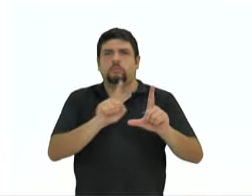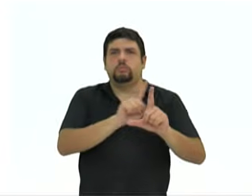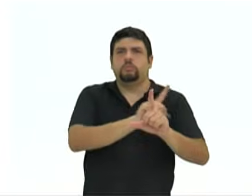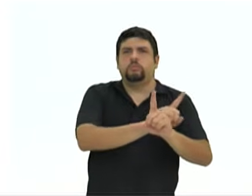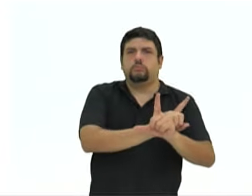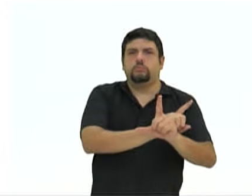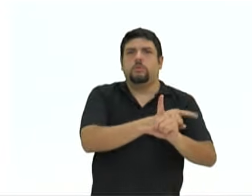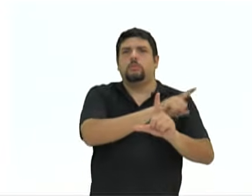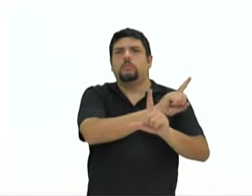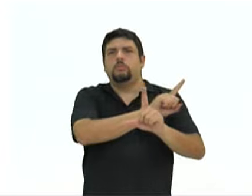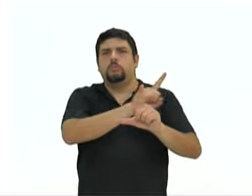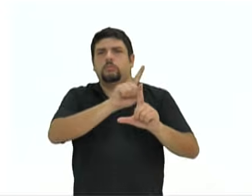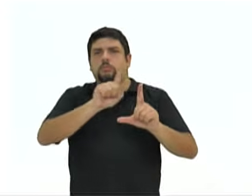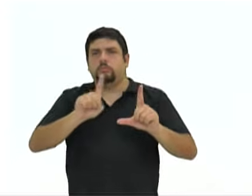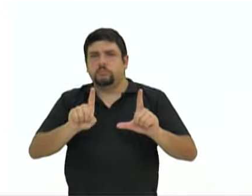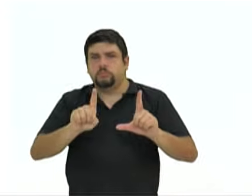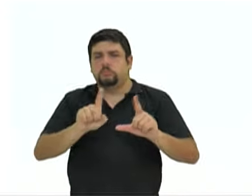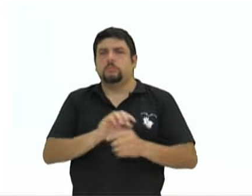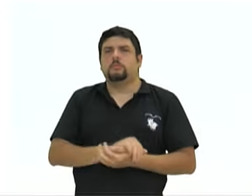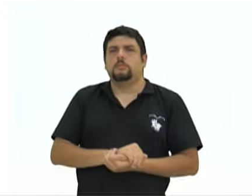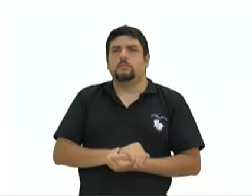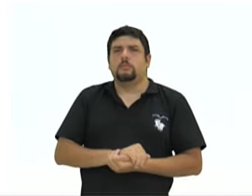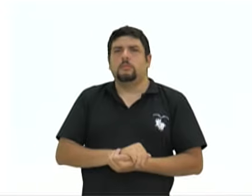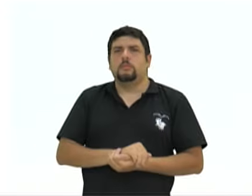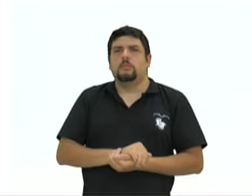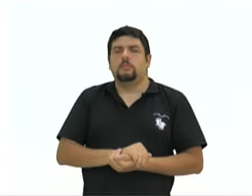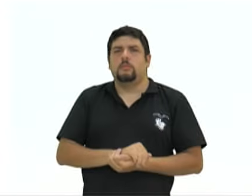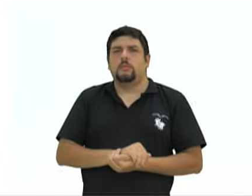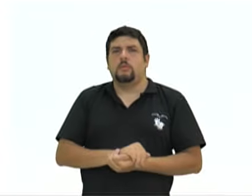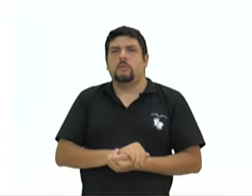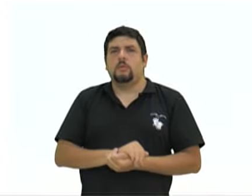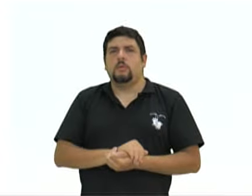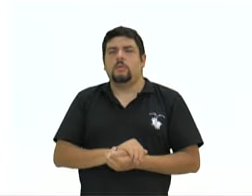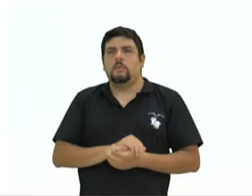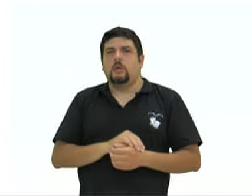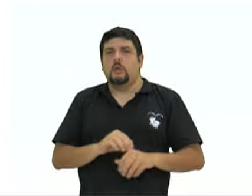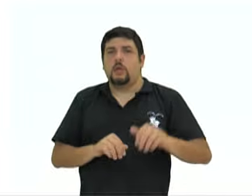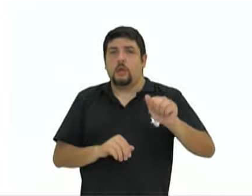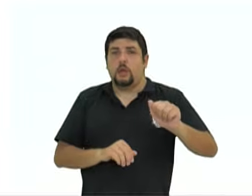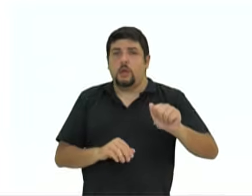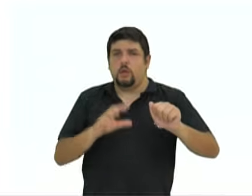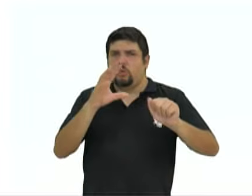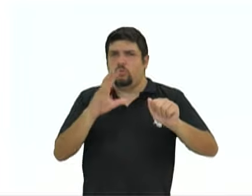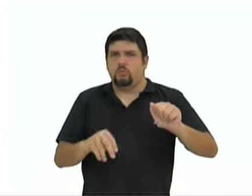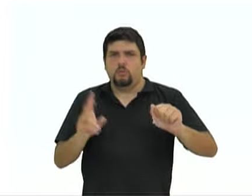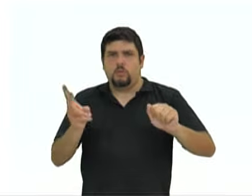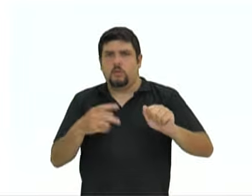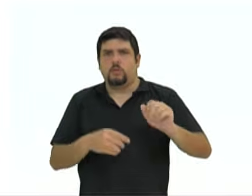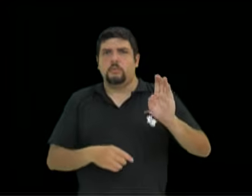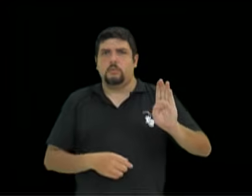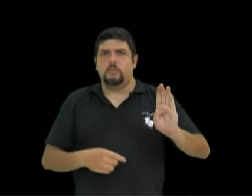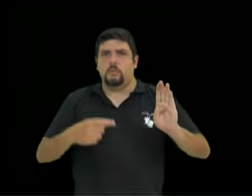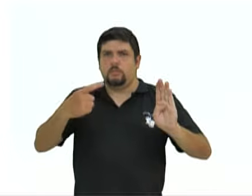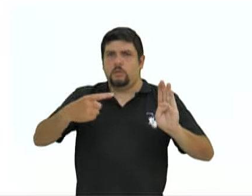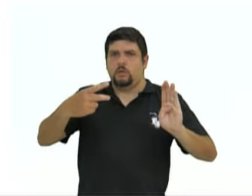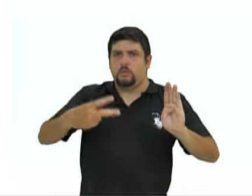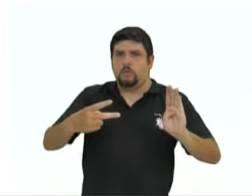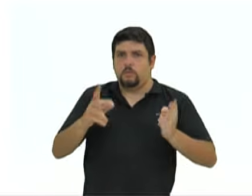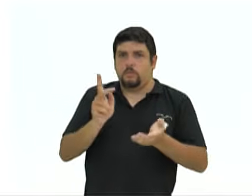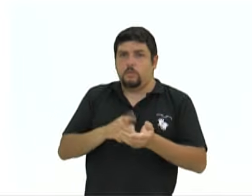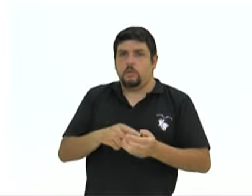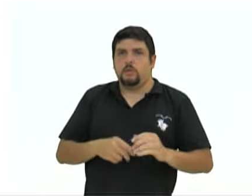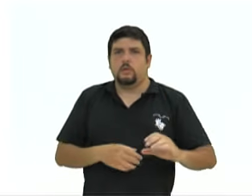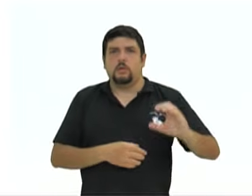mesmo lado. Alternativa A, todas são falsas. B, a 1 e a 2 são verdadeiras. Ou